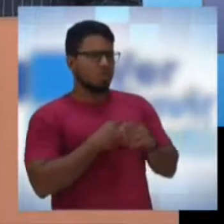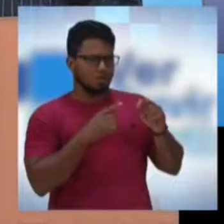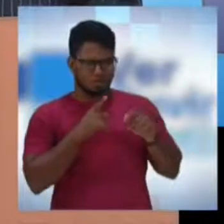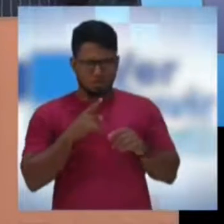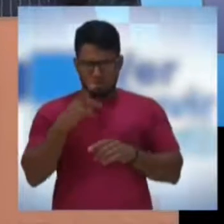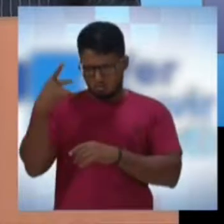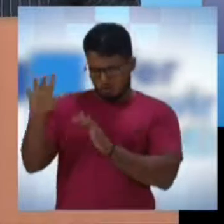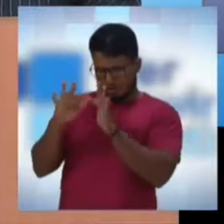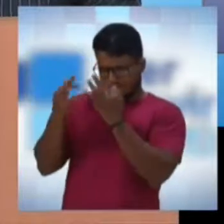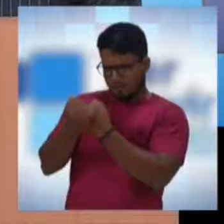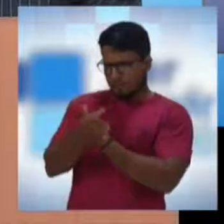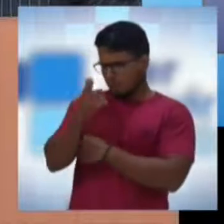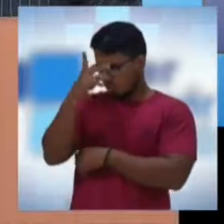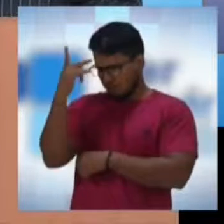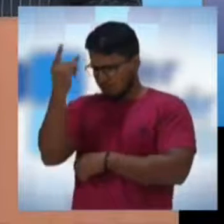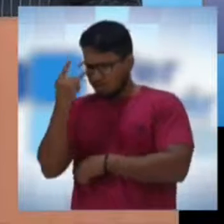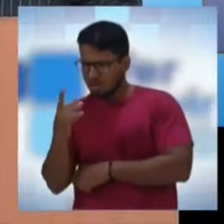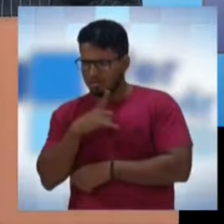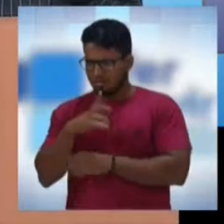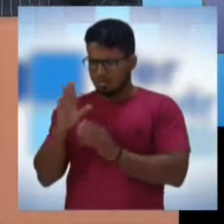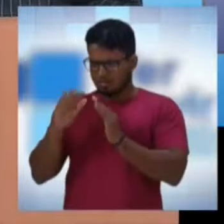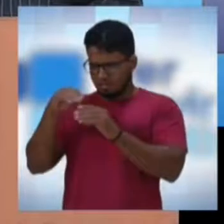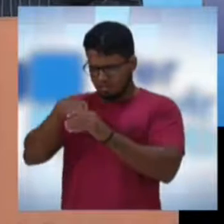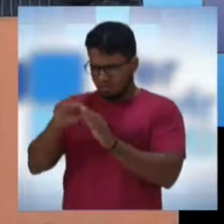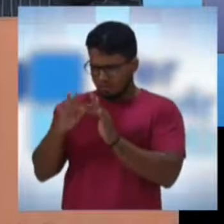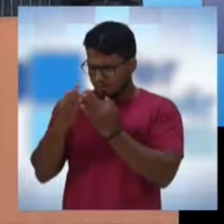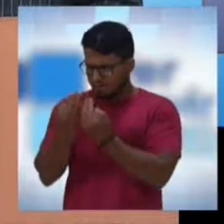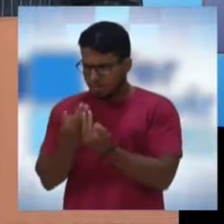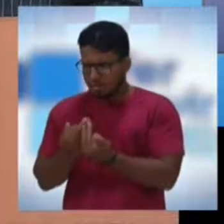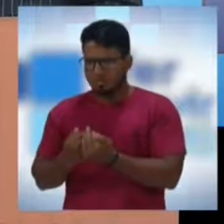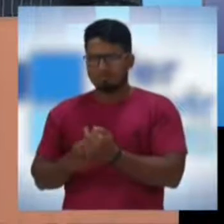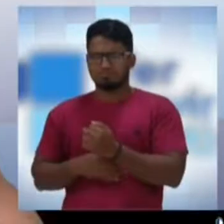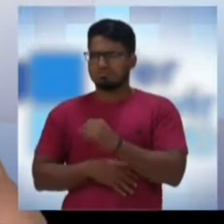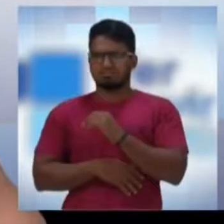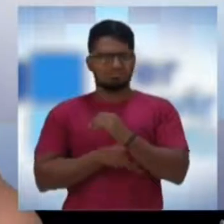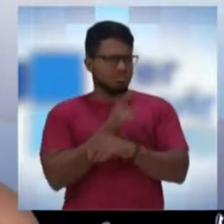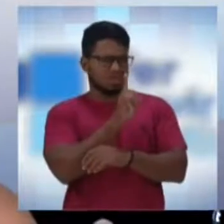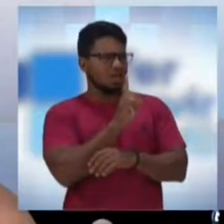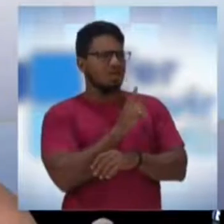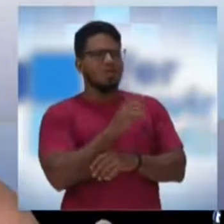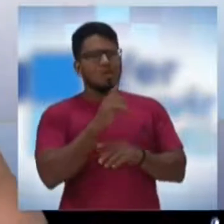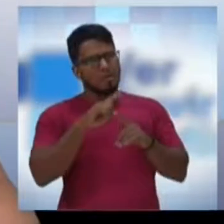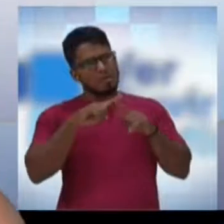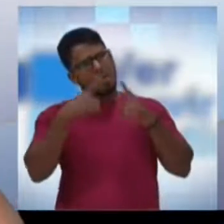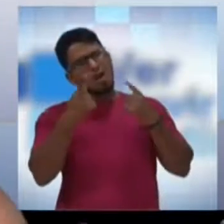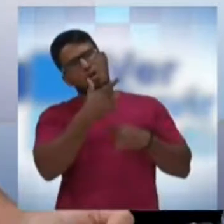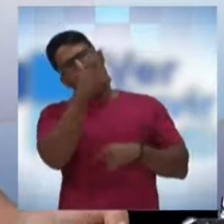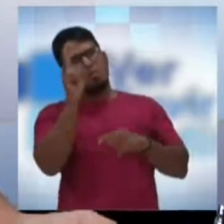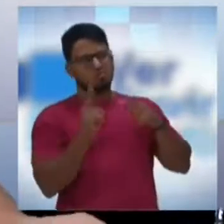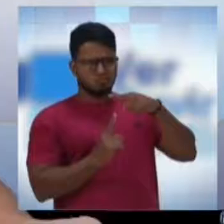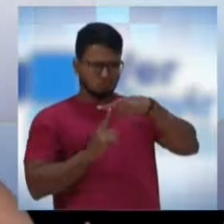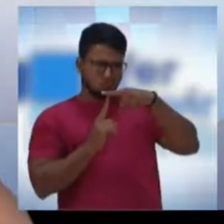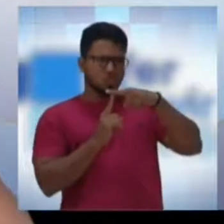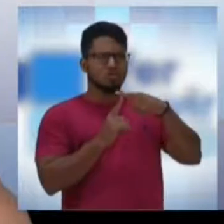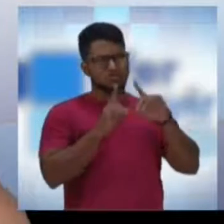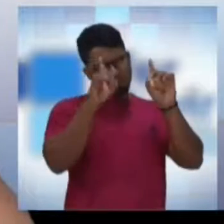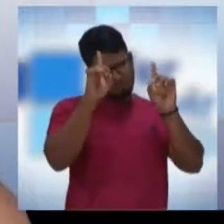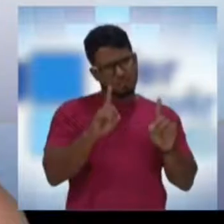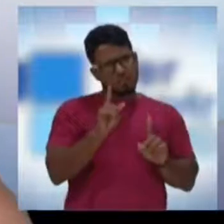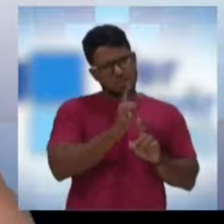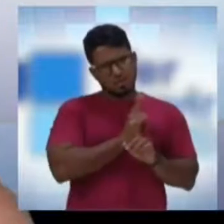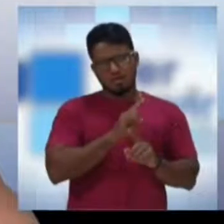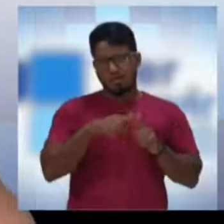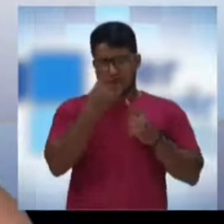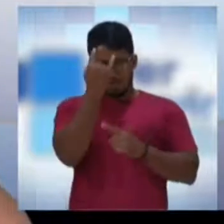caso? Não, de pessoas cegas na família não, só outras deficiências, mas pessoas cegas só eu mesma